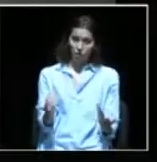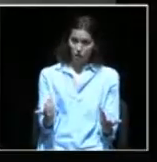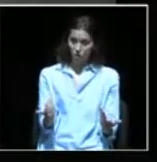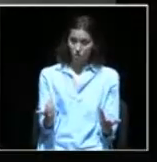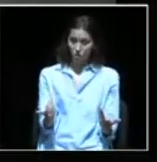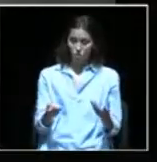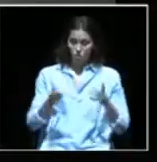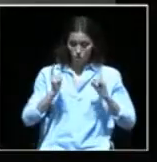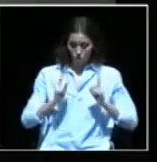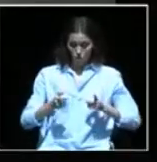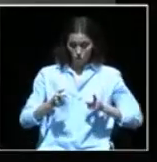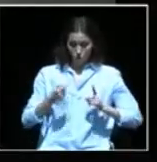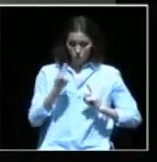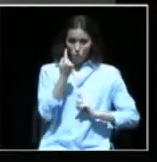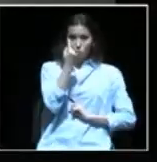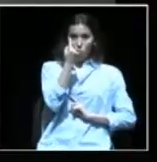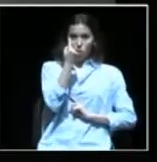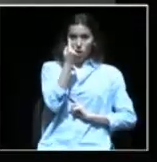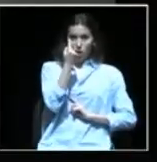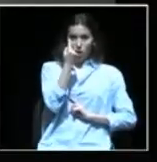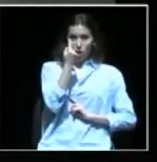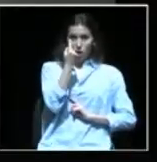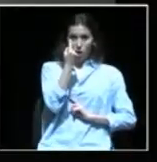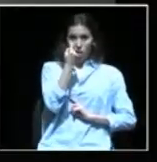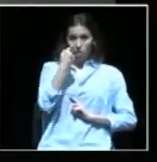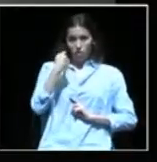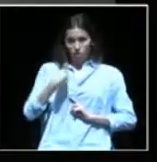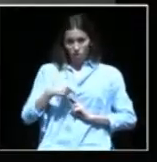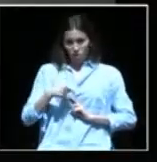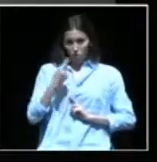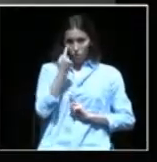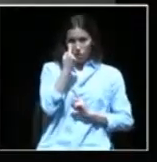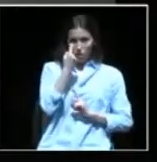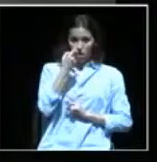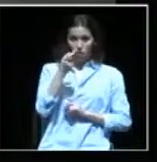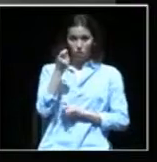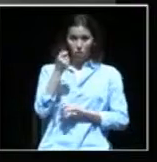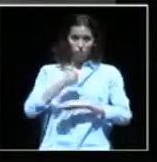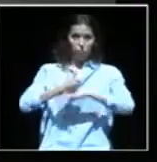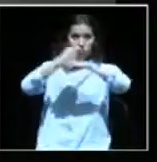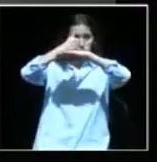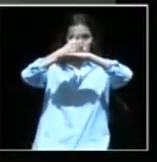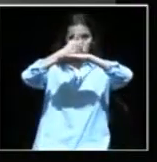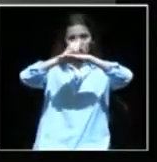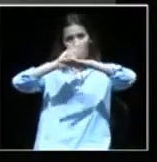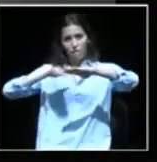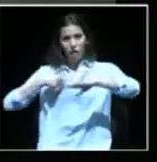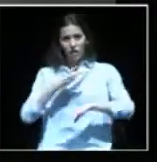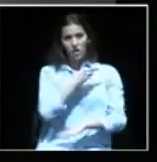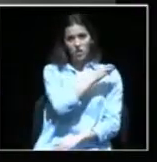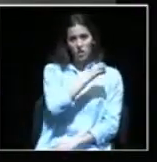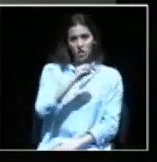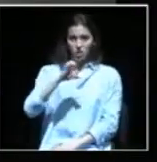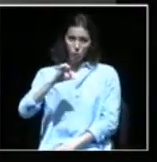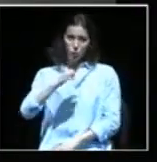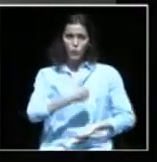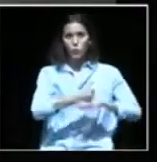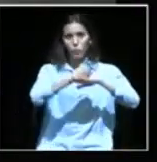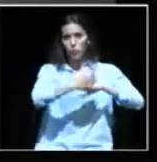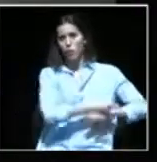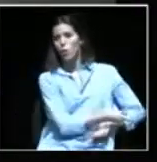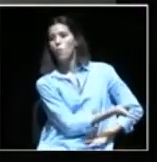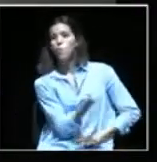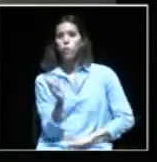de ter uma autoridade competente para passar a ter 308. Sobre a educação, podemos estar perante o fim da garantia